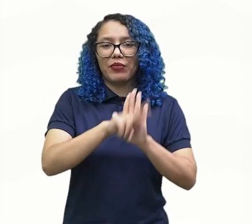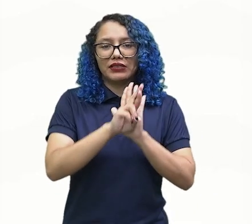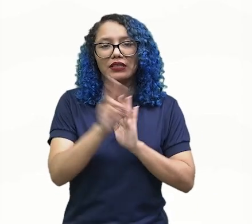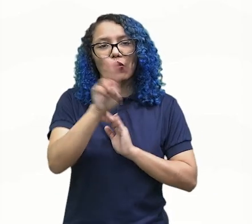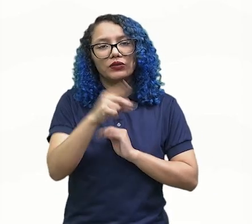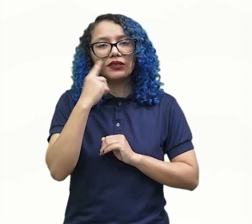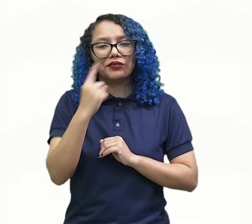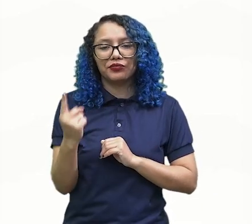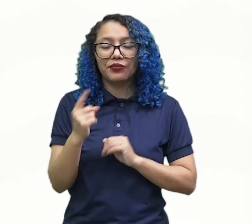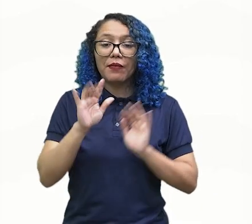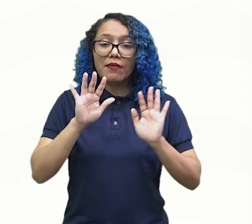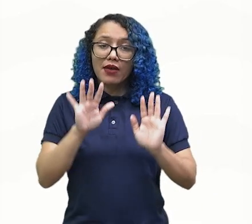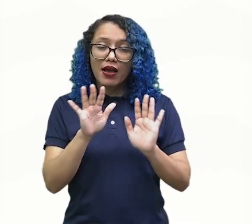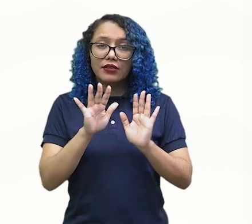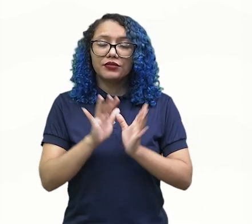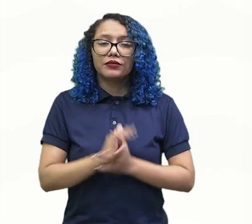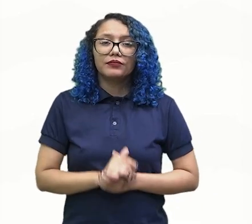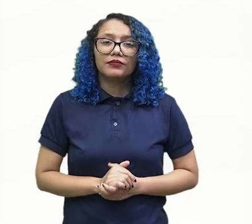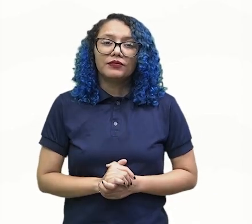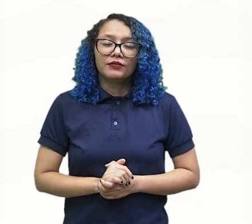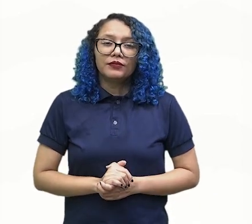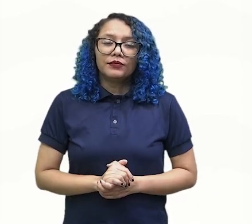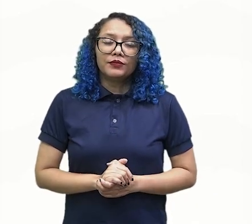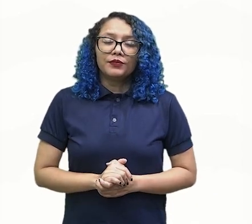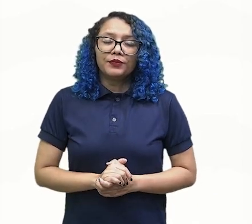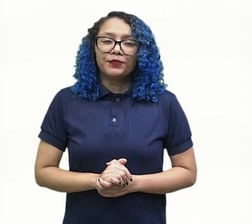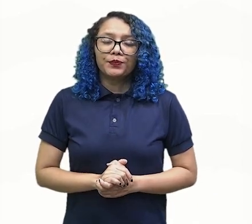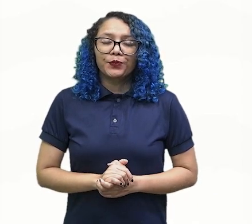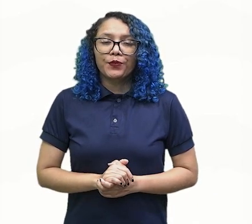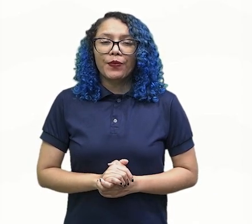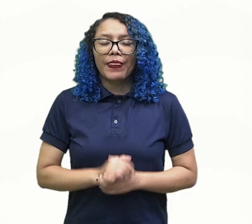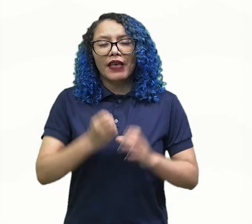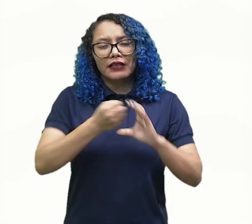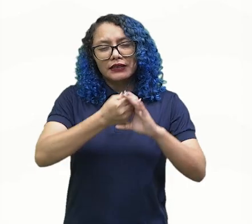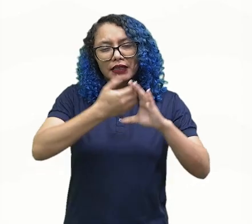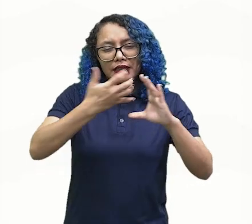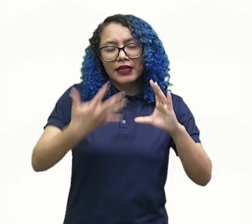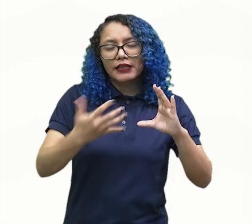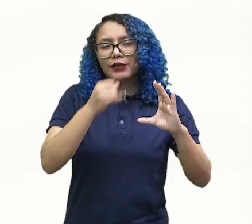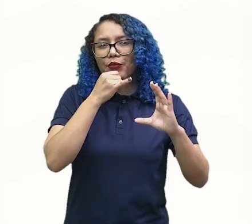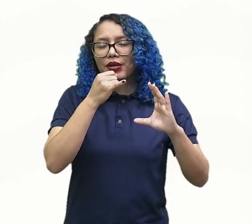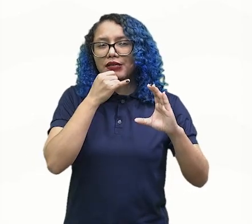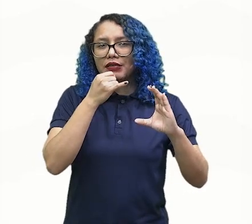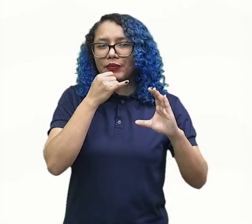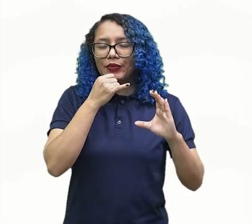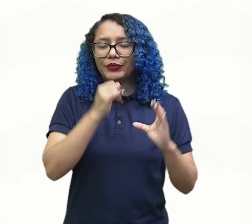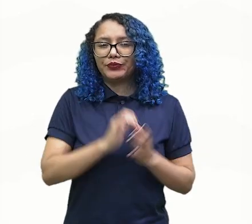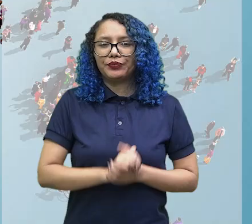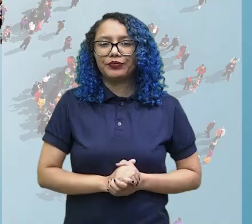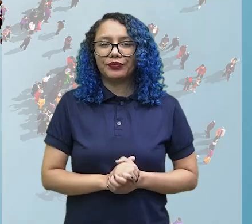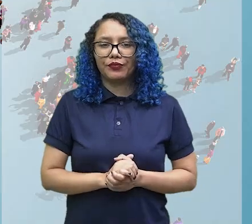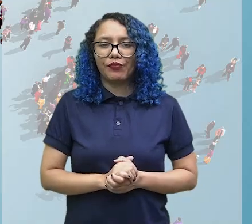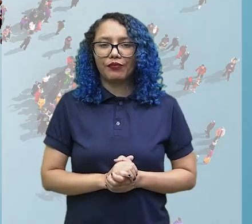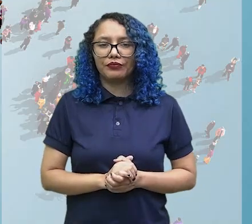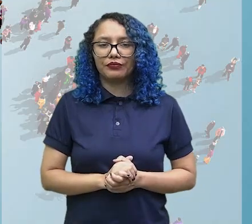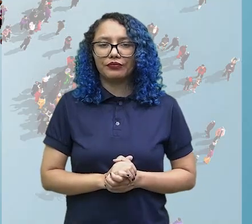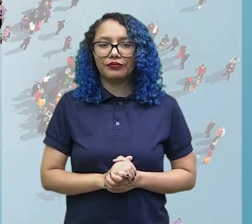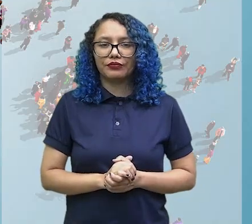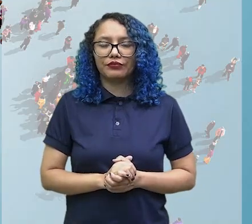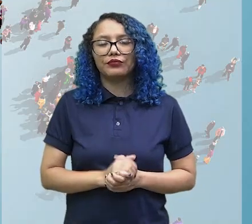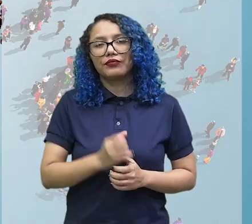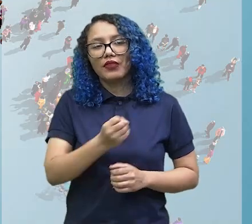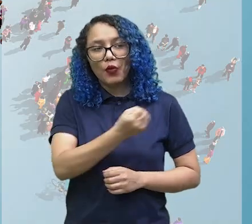situações. Mas a essa estrutura etária, gente, essas características que pega aí, a quantidade